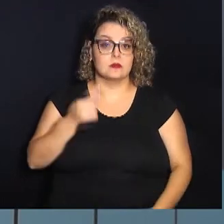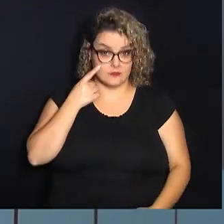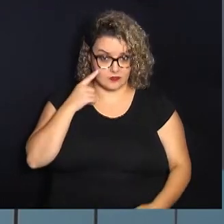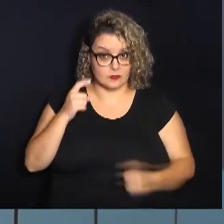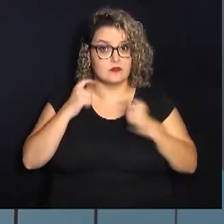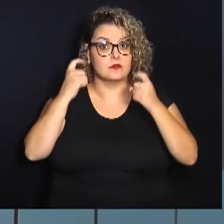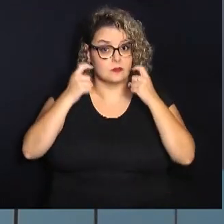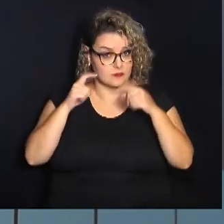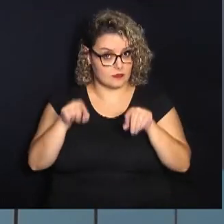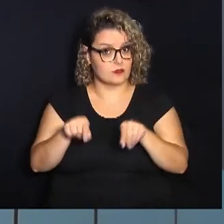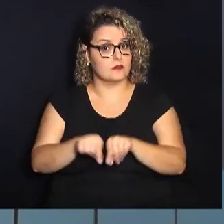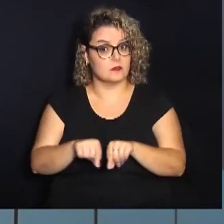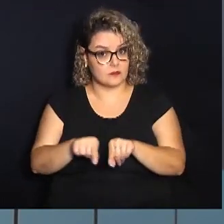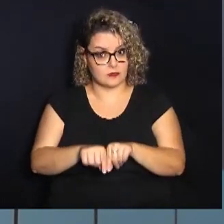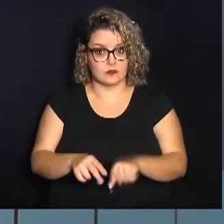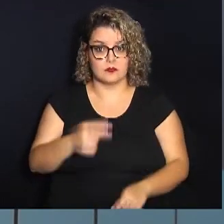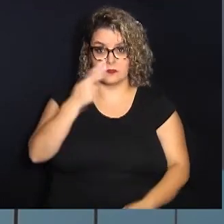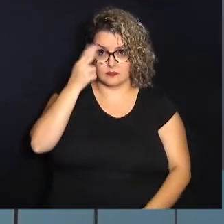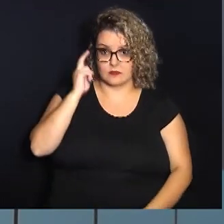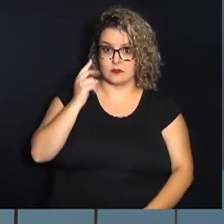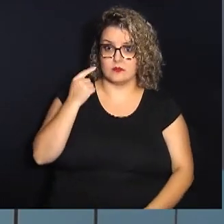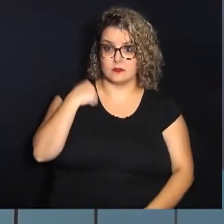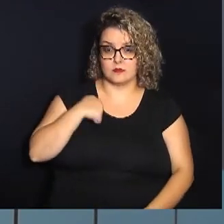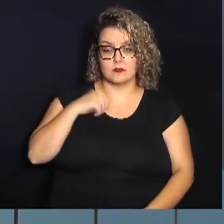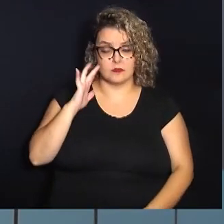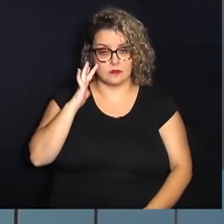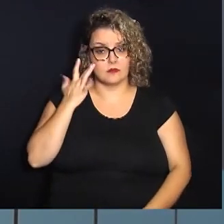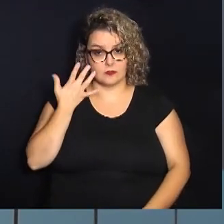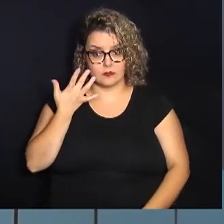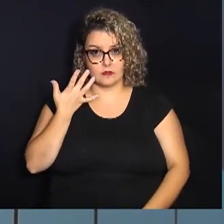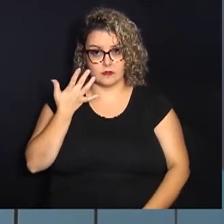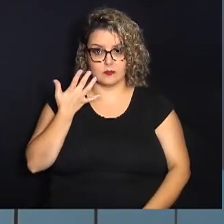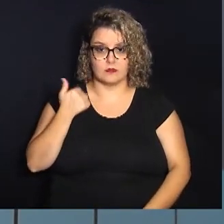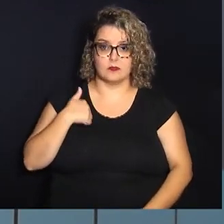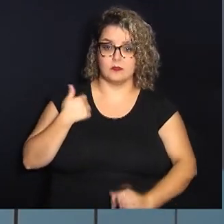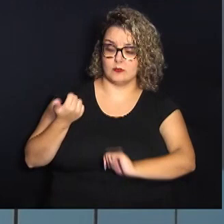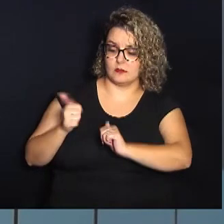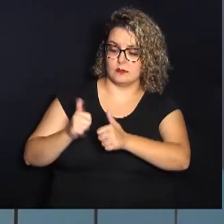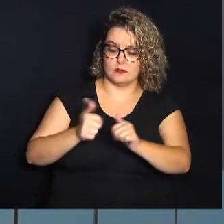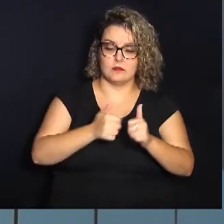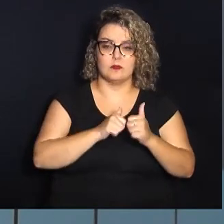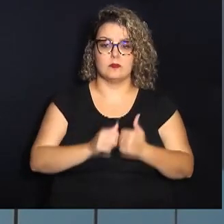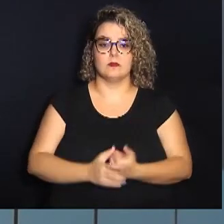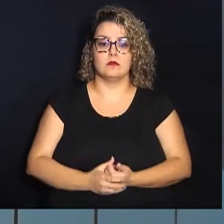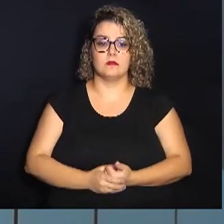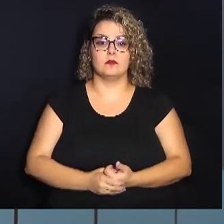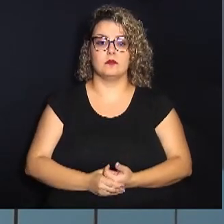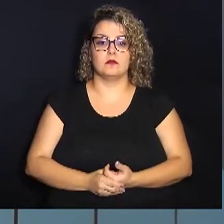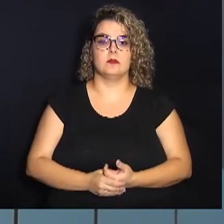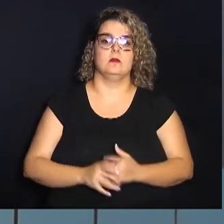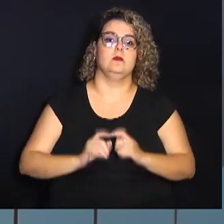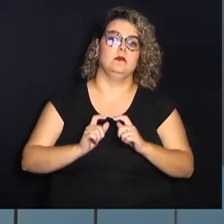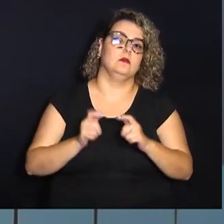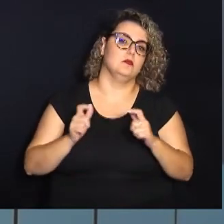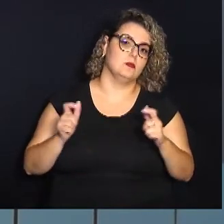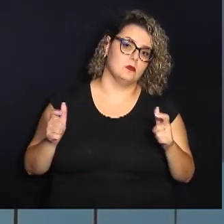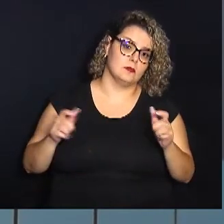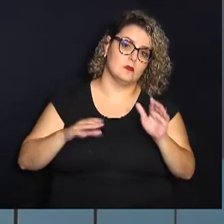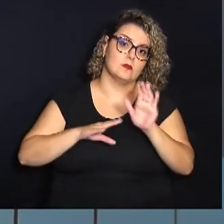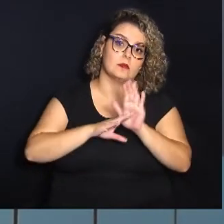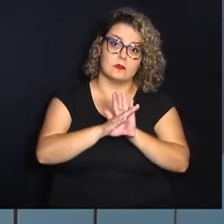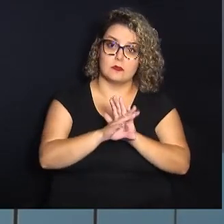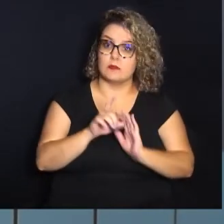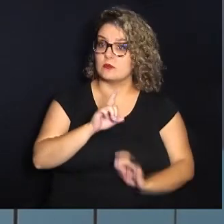preocupação, Gabriel. Eu acho que, eu avalio que o aumento disso, como não está